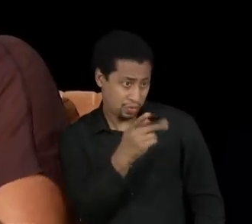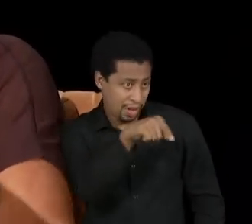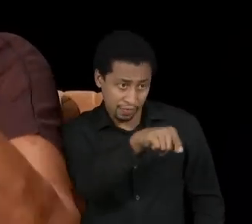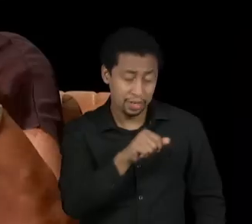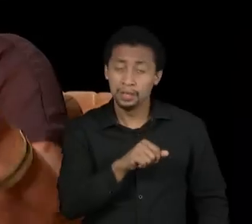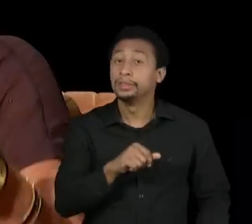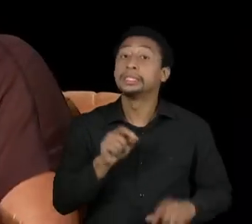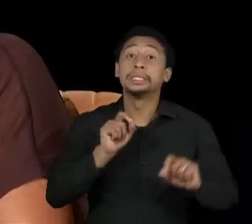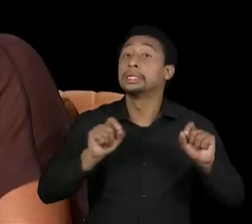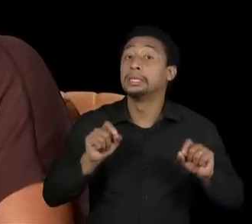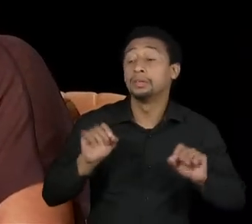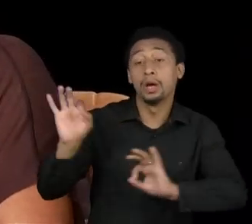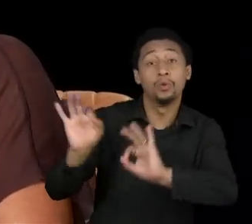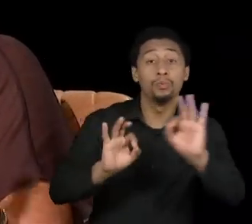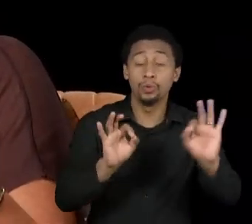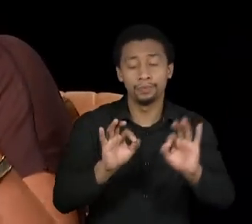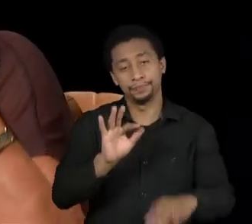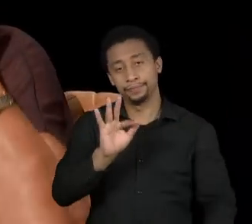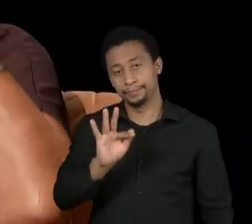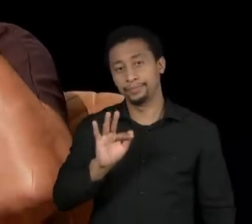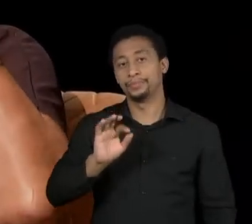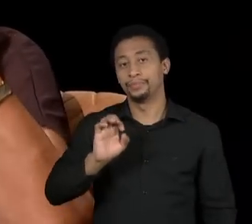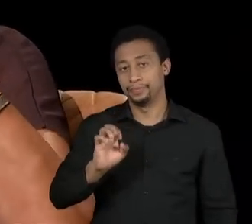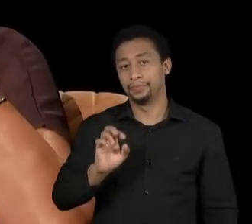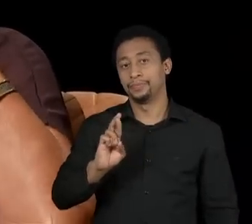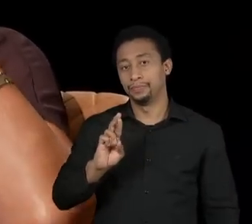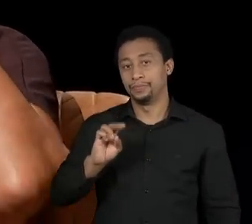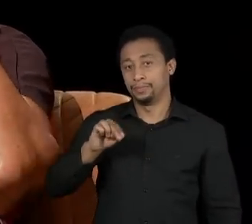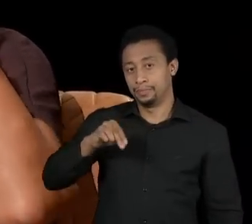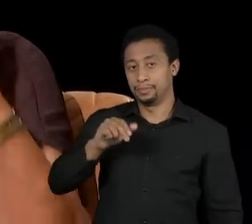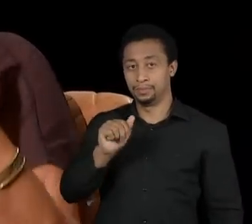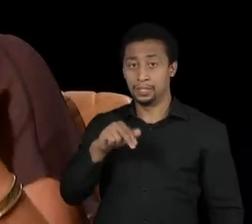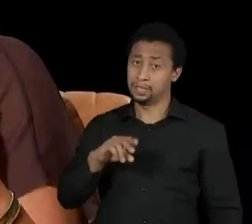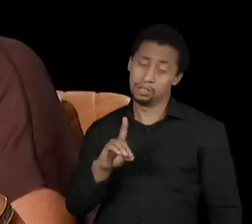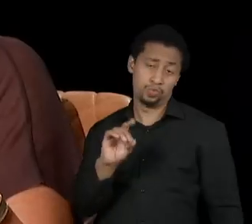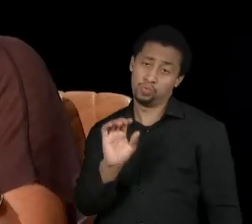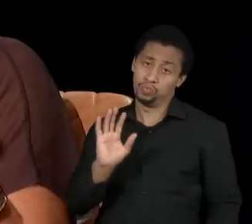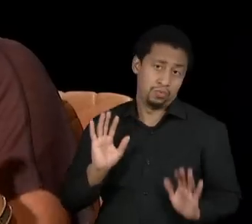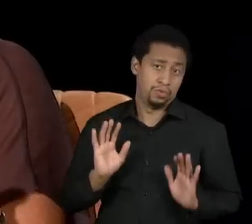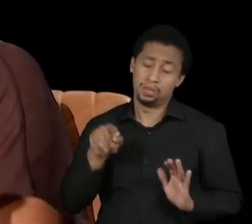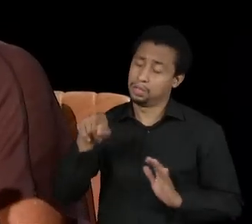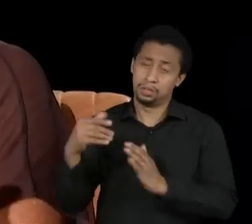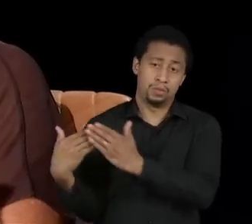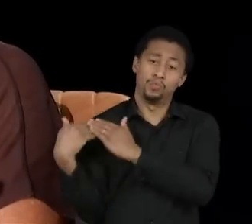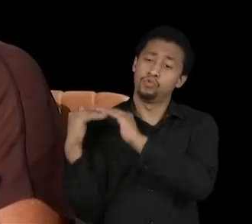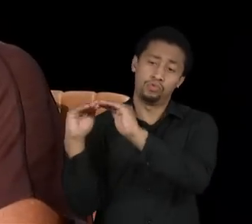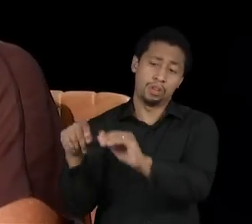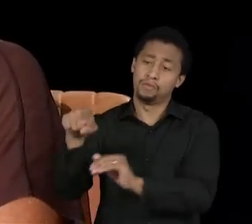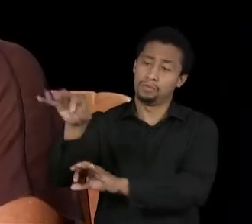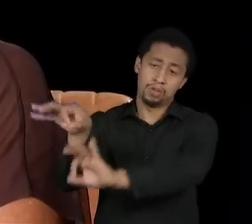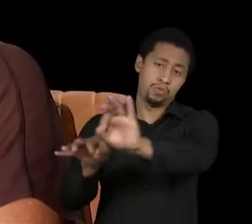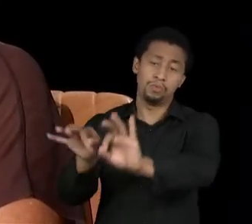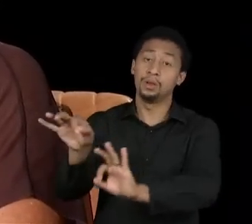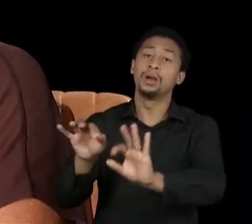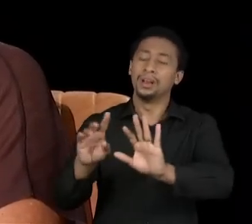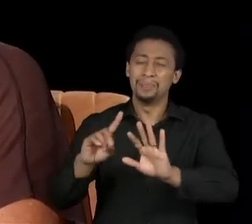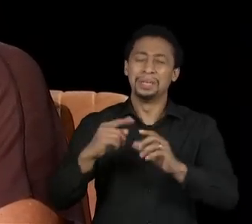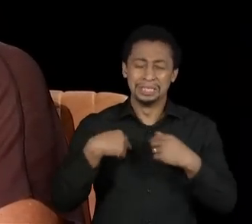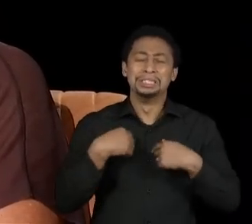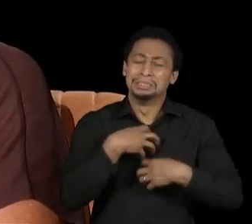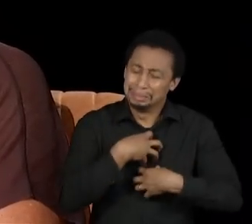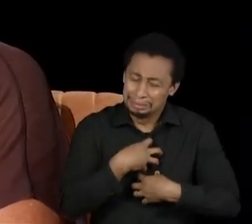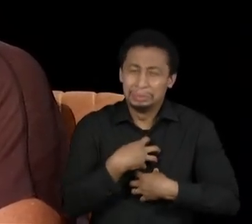e eu conseguimos, apesar de tudo, sempre chorando, conseguimos fazer a peça. Mas